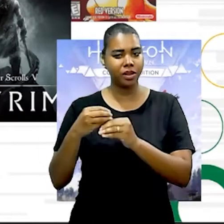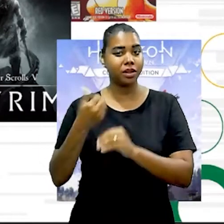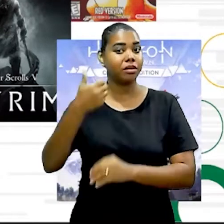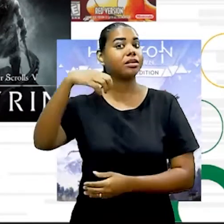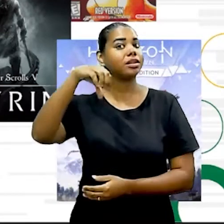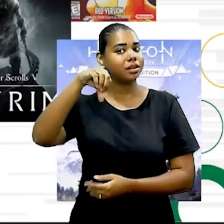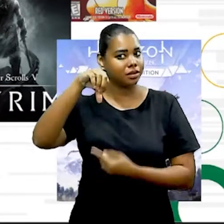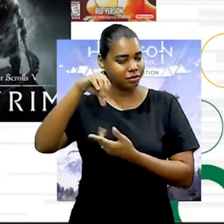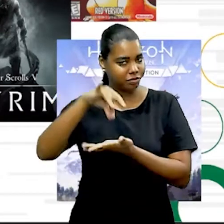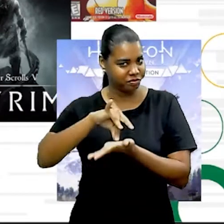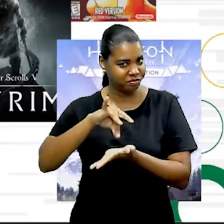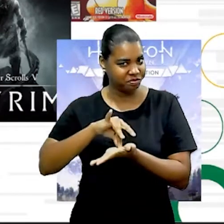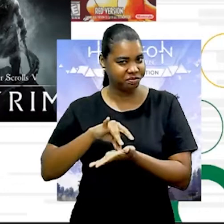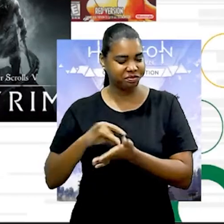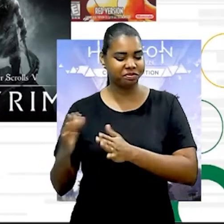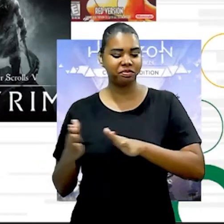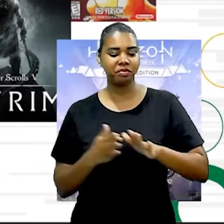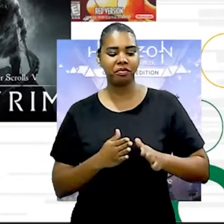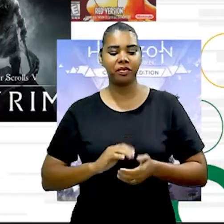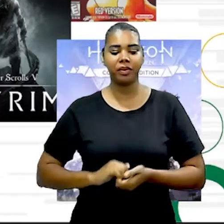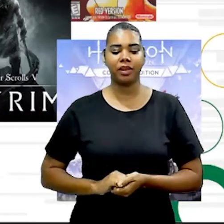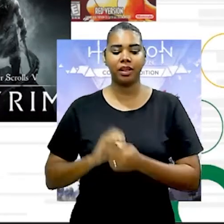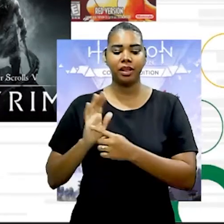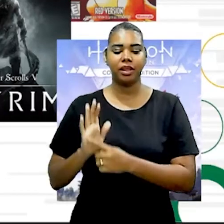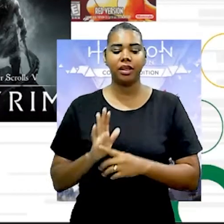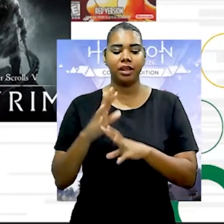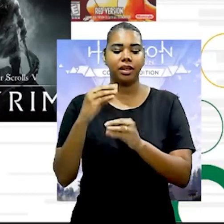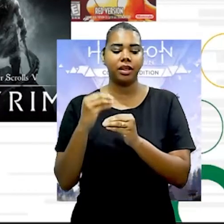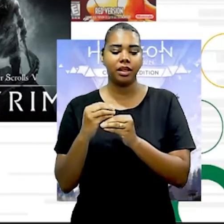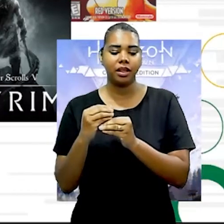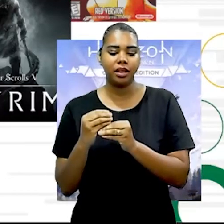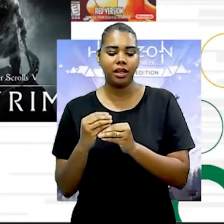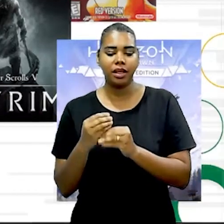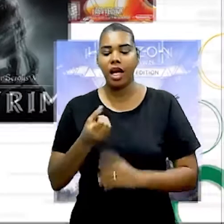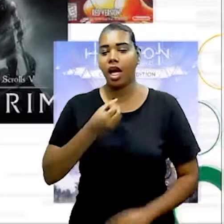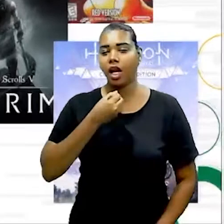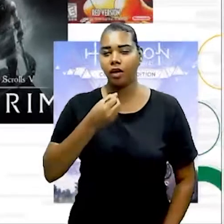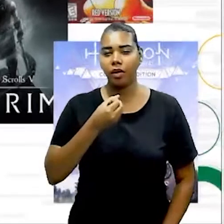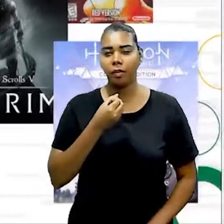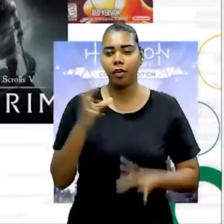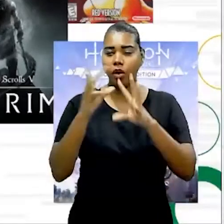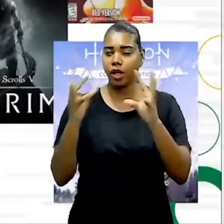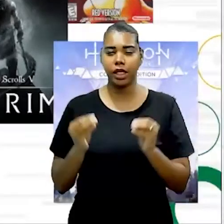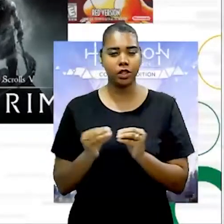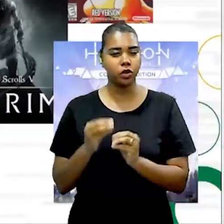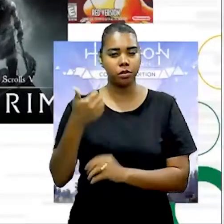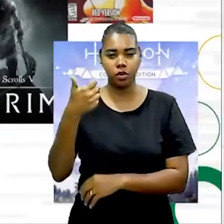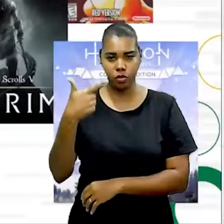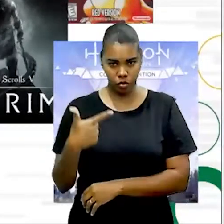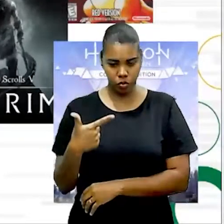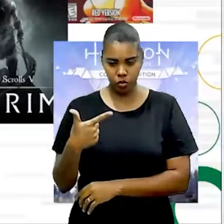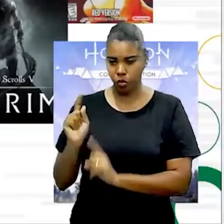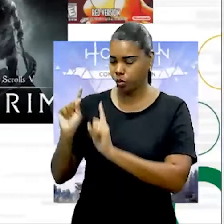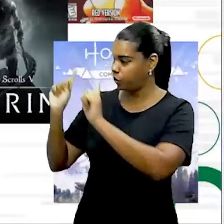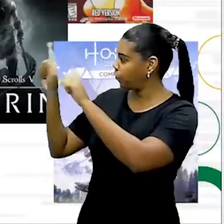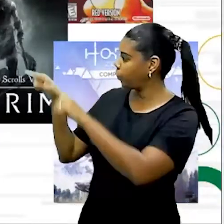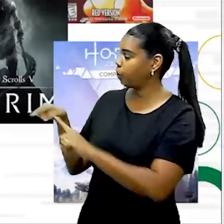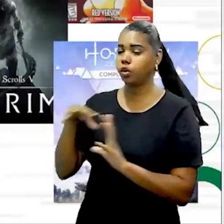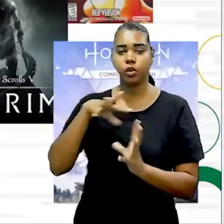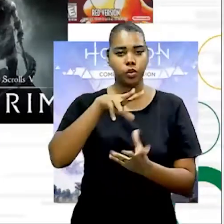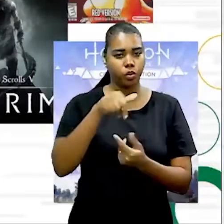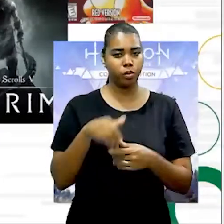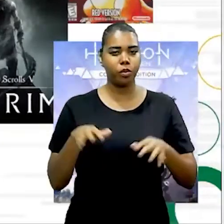19. Mas o Christopher Vogler, que era um repórter, ele resumiu em apenas 12. Que são o mundo